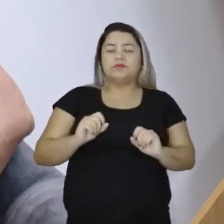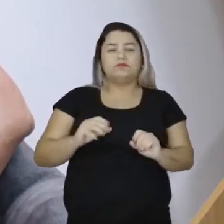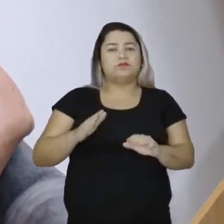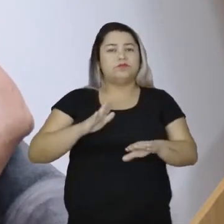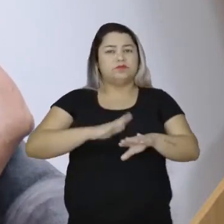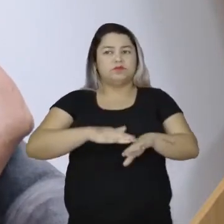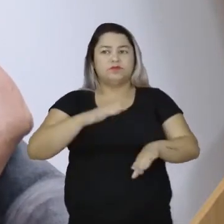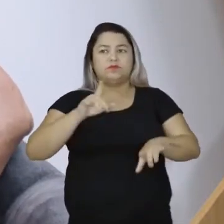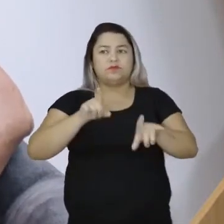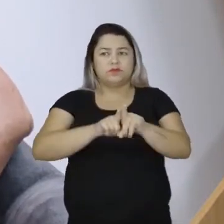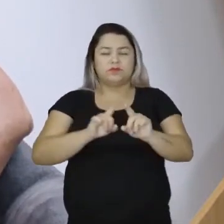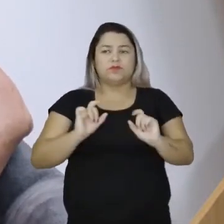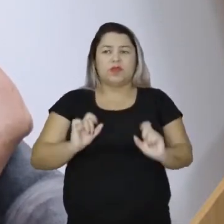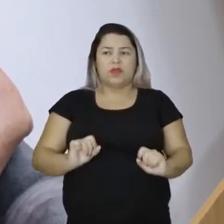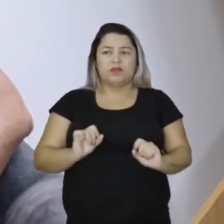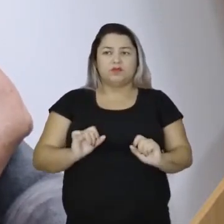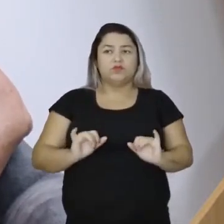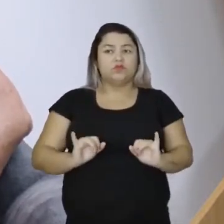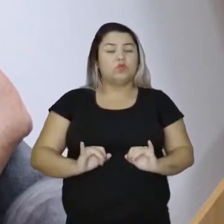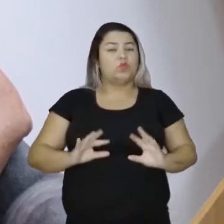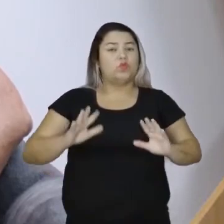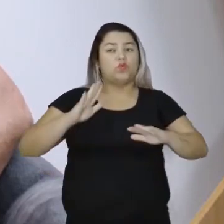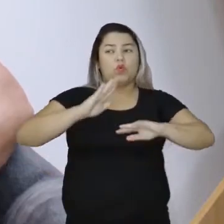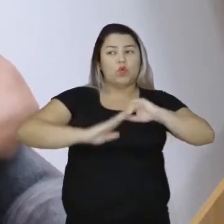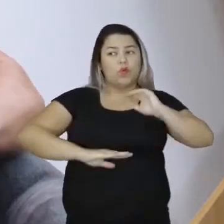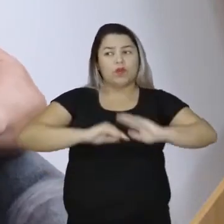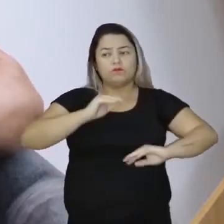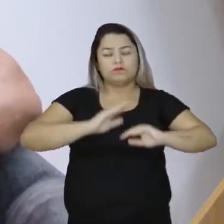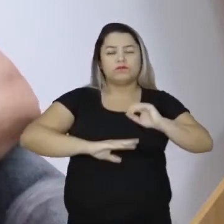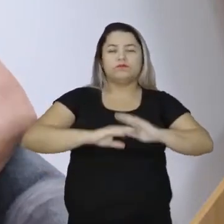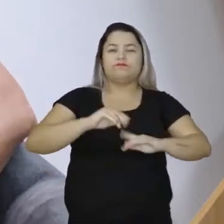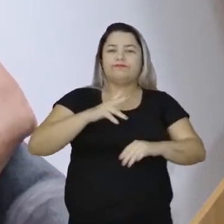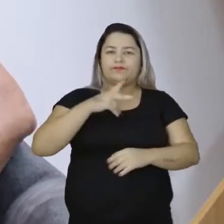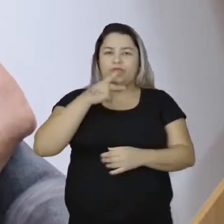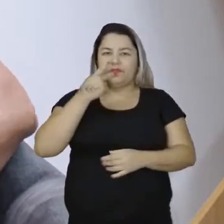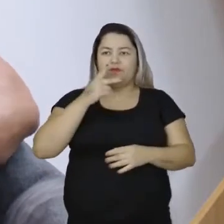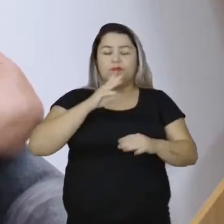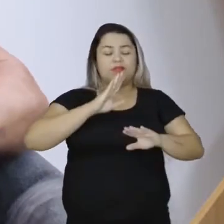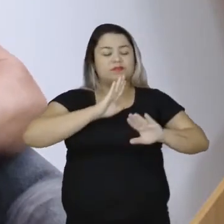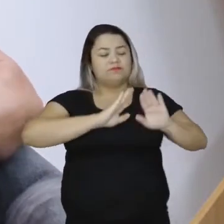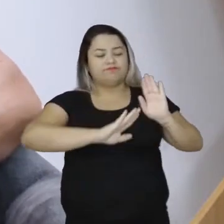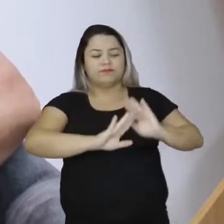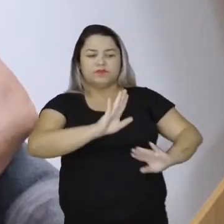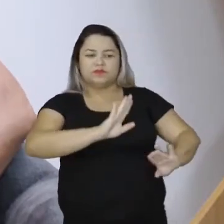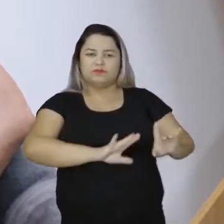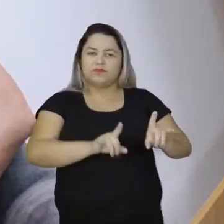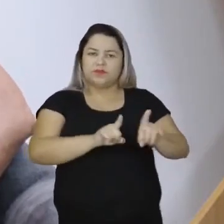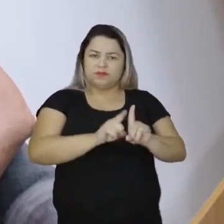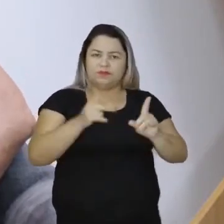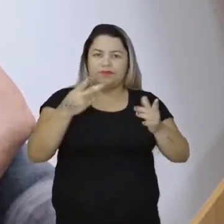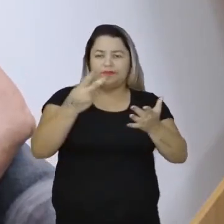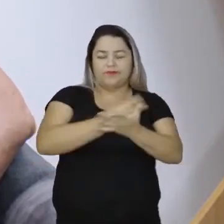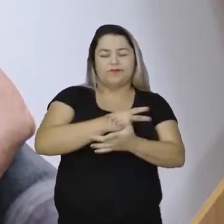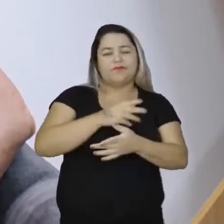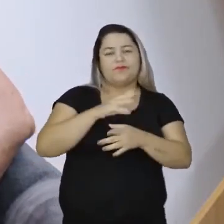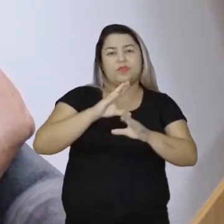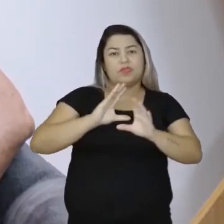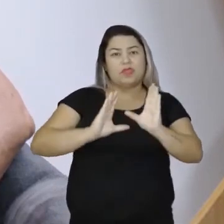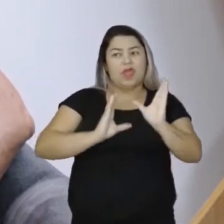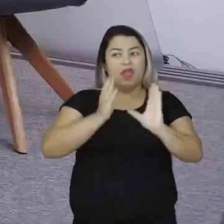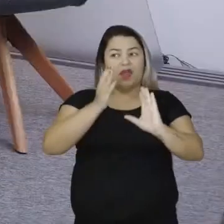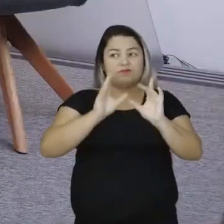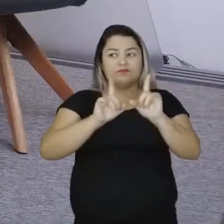mais impactadas do que qualquer outro quando se trata desse cuidado e das consequências da crise